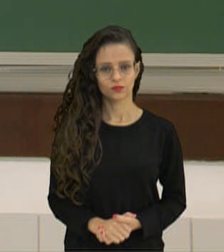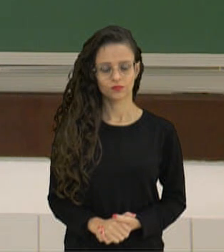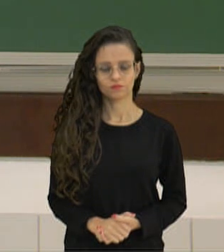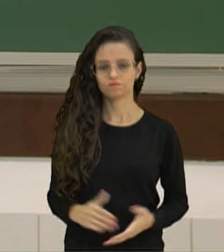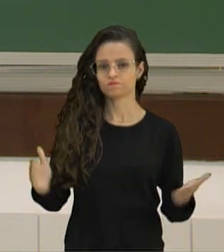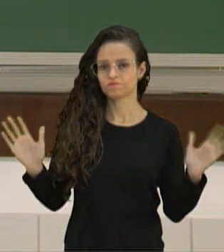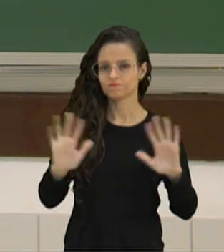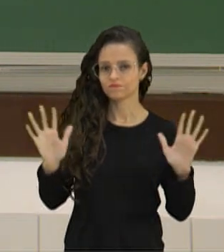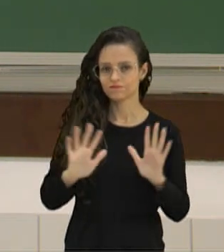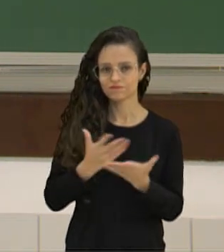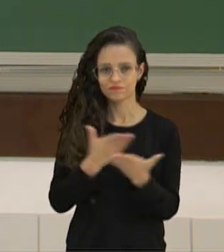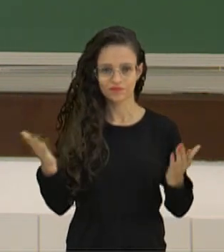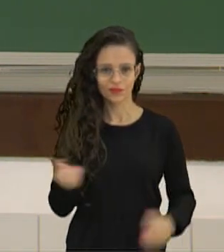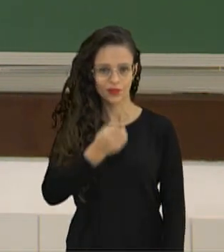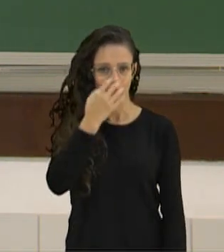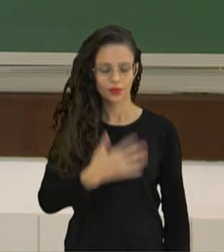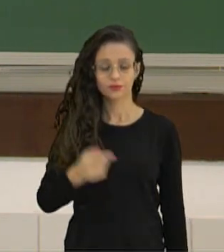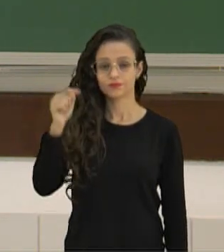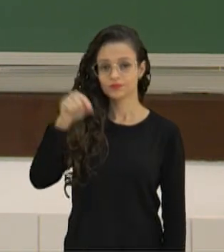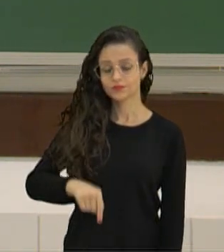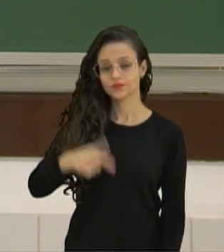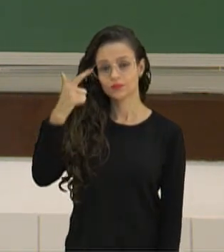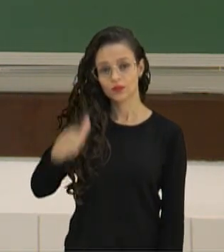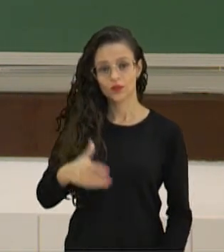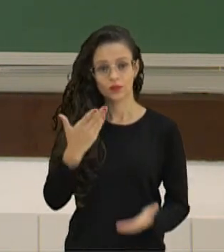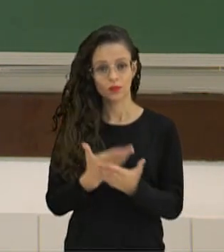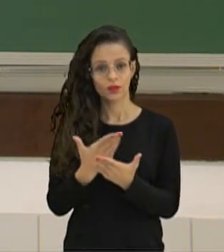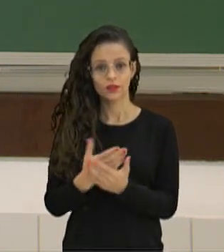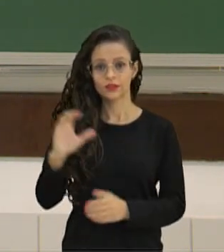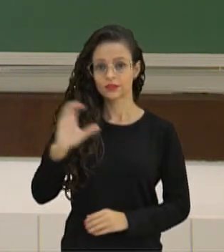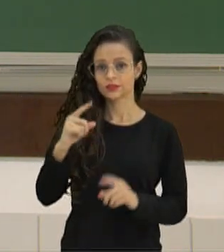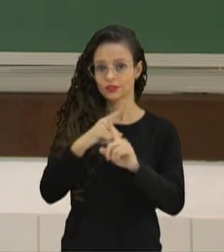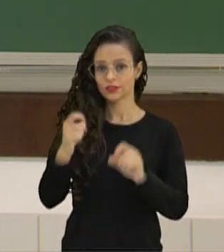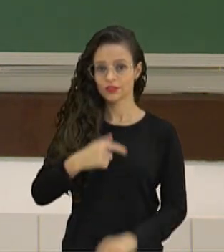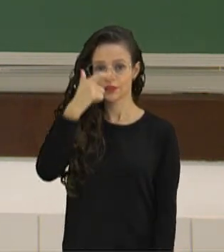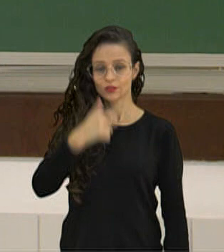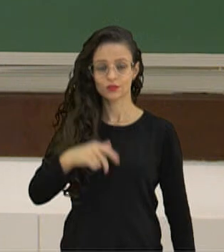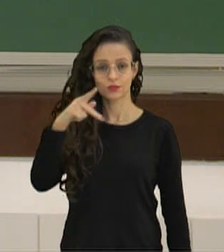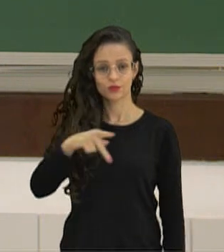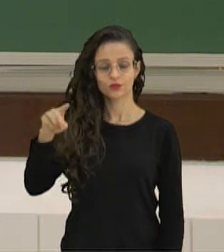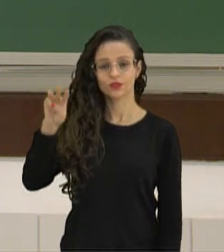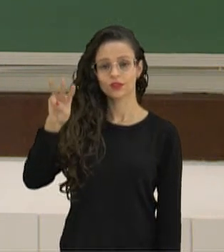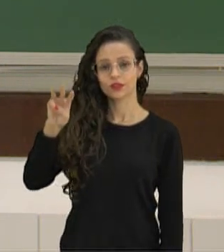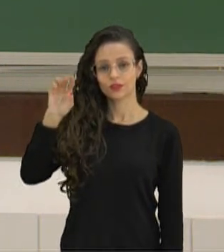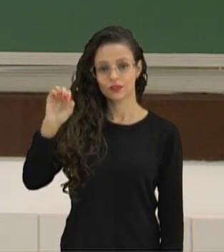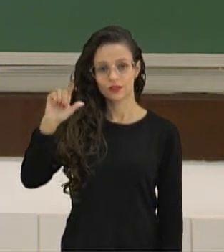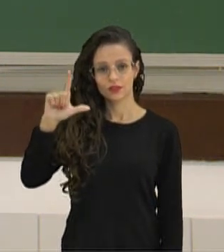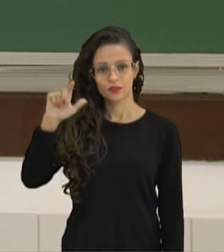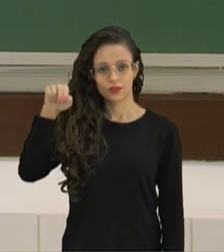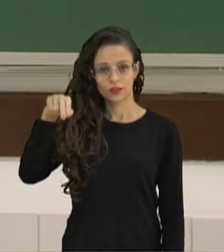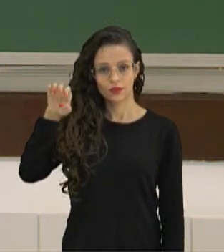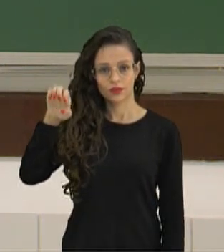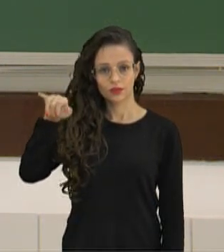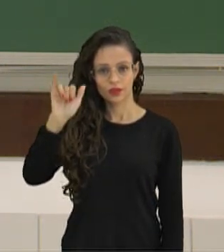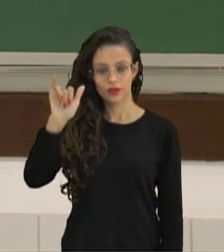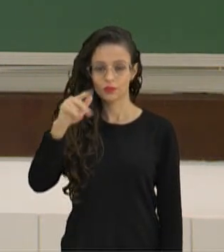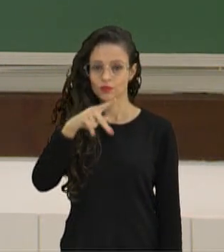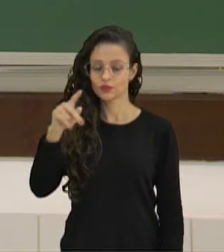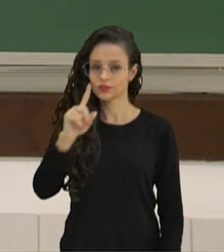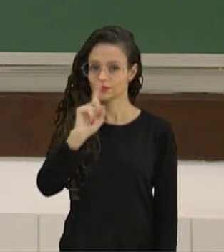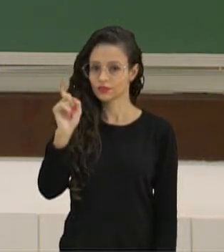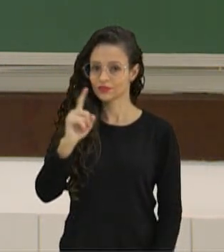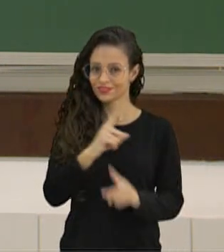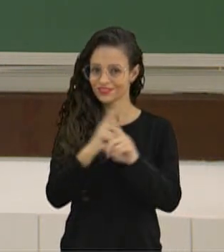Daí pessoal, tudo bem? Estamos aqui para mais uma aula de ciências. Eu sou o professor Volney, professor de ciências, e convido